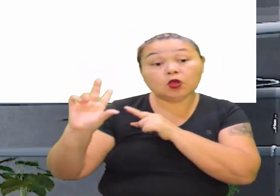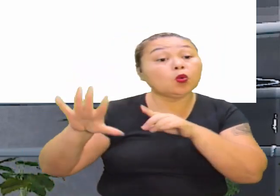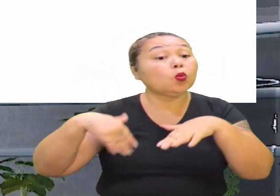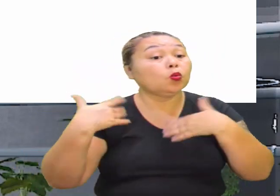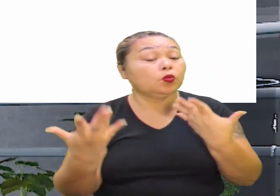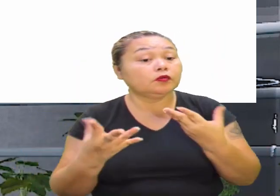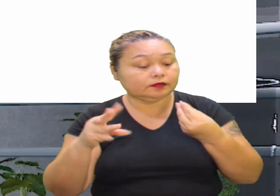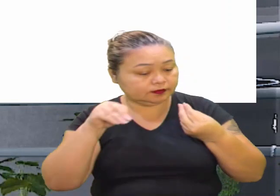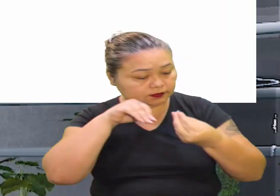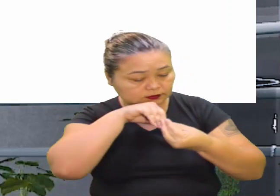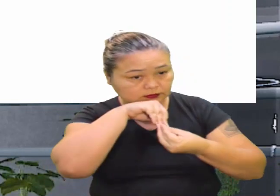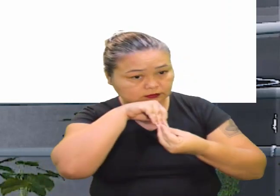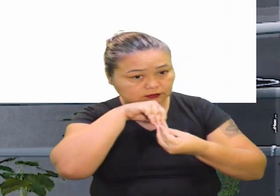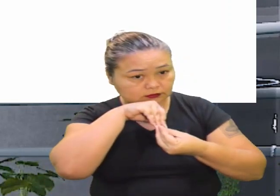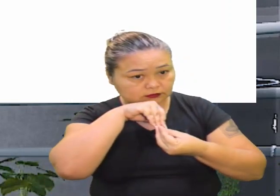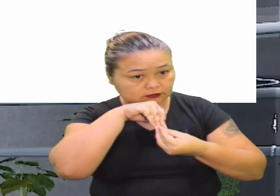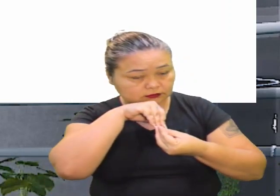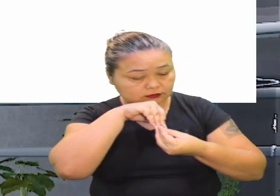quando